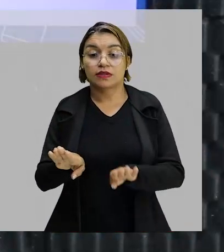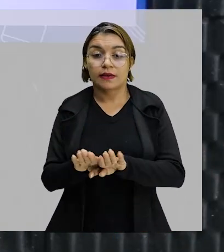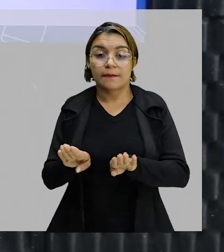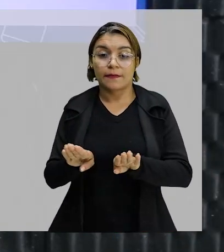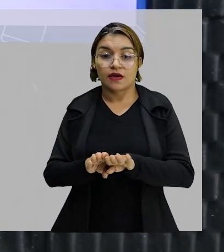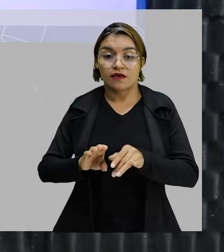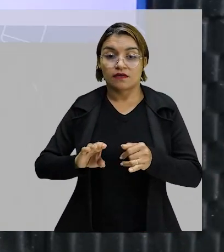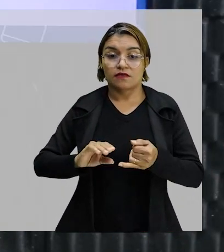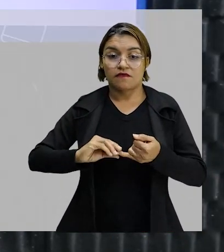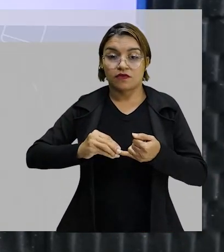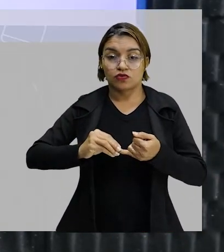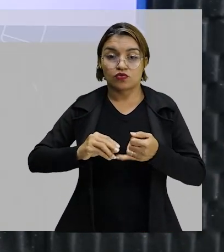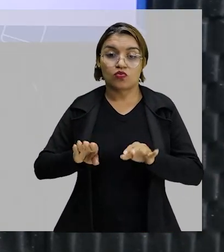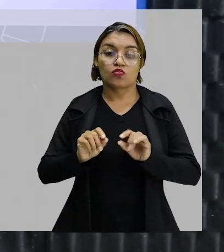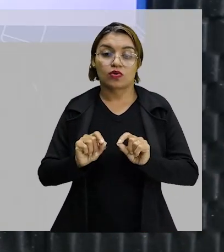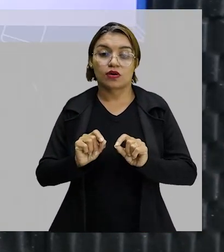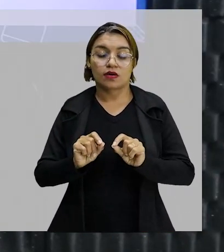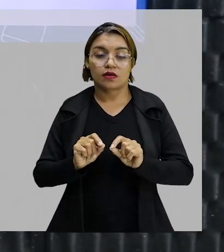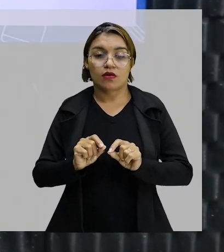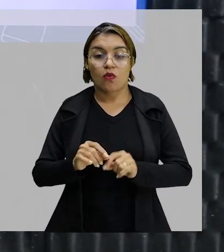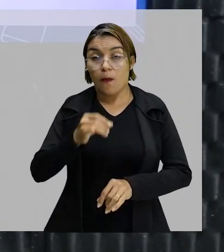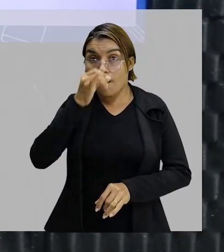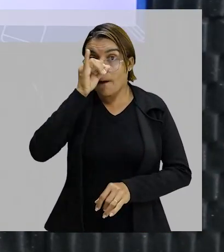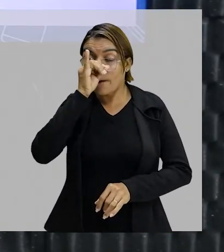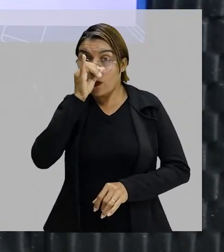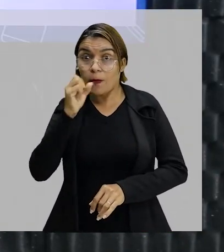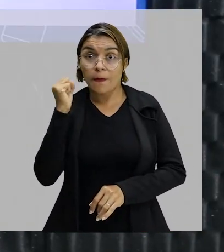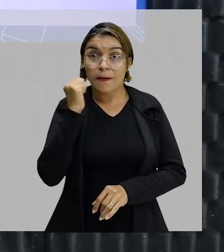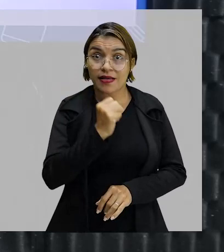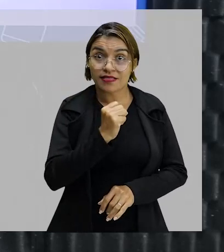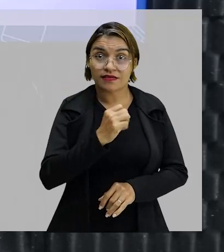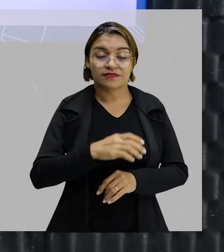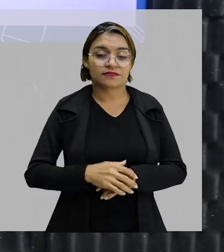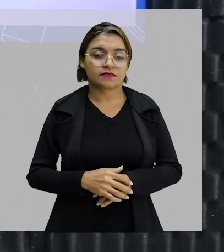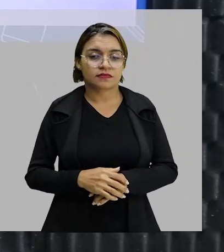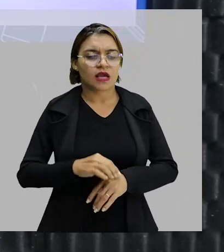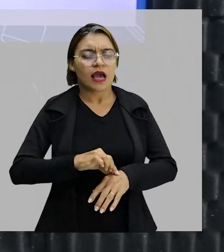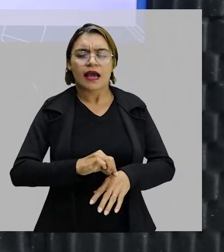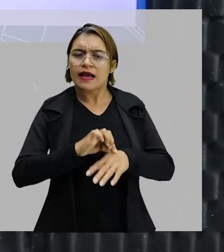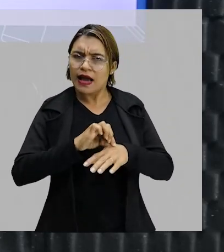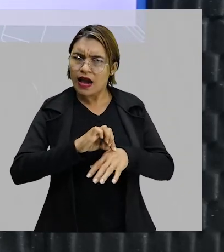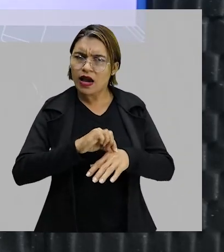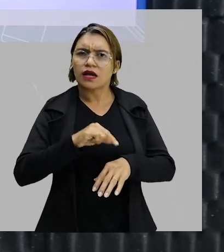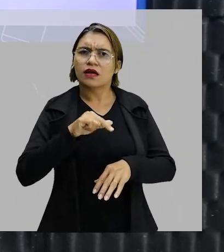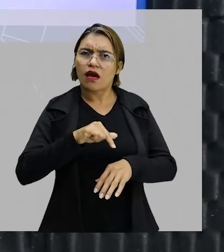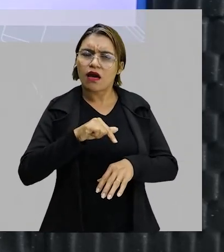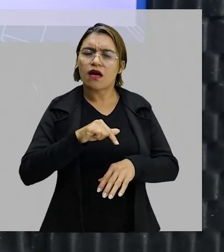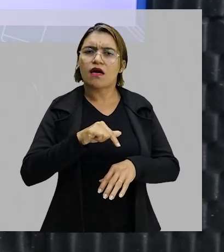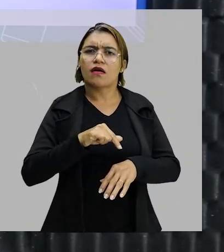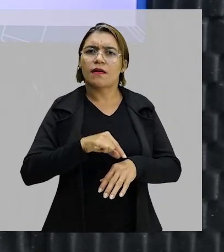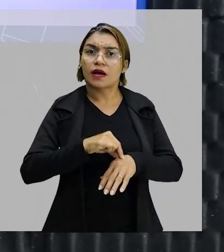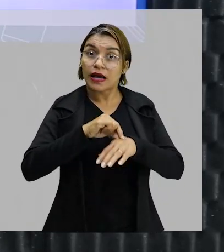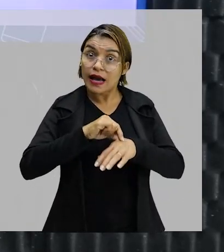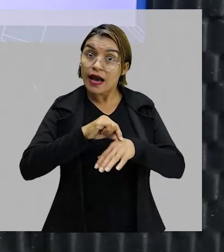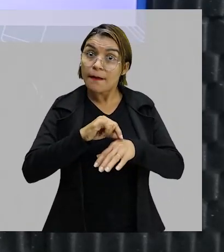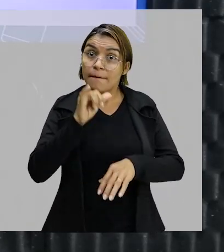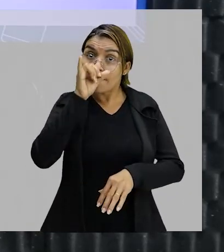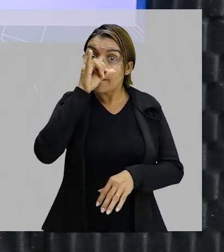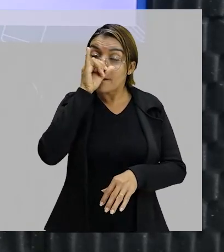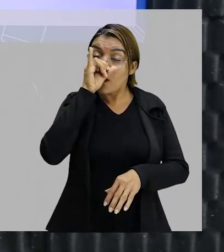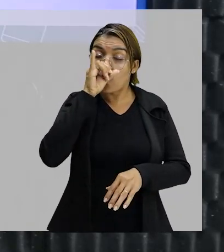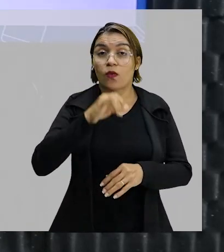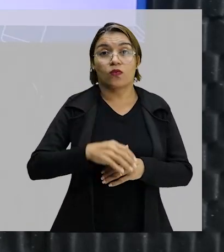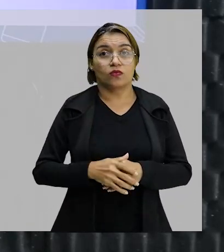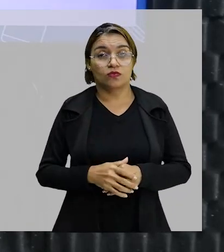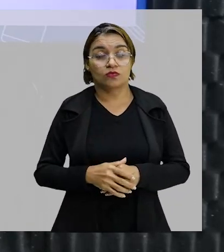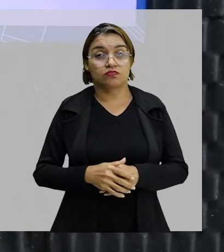chão ou a matança do porco. Aqui a gente fala das carnes, gente, sempre carnes de porco, tá? Carne